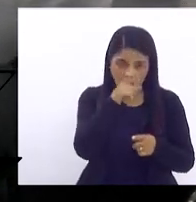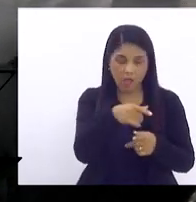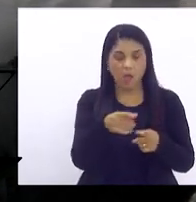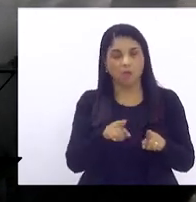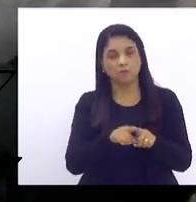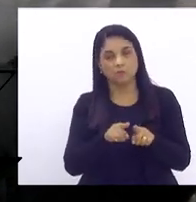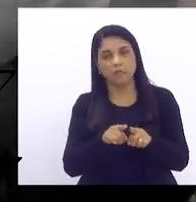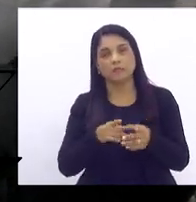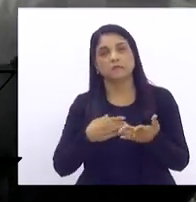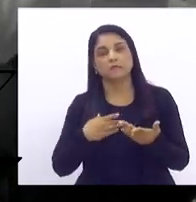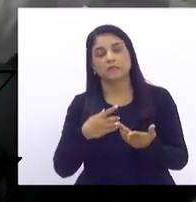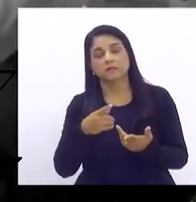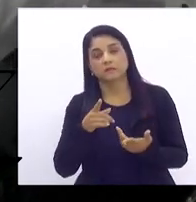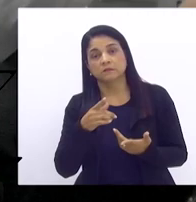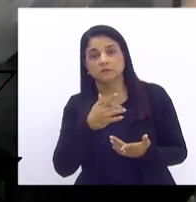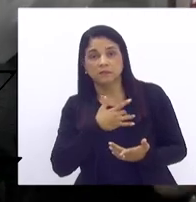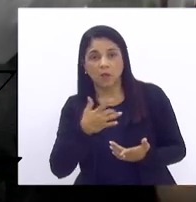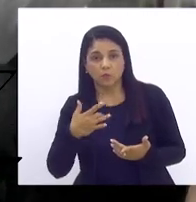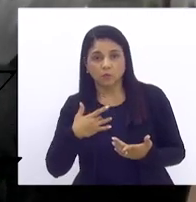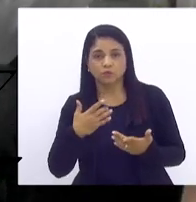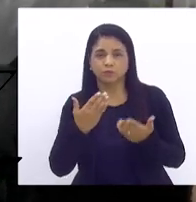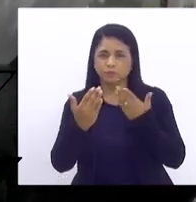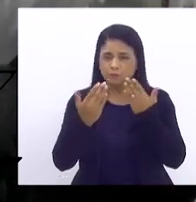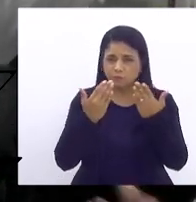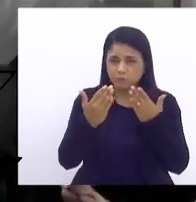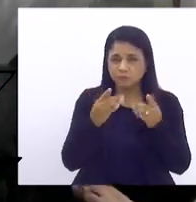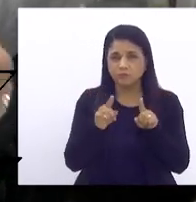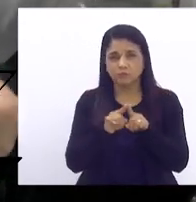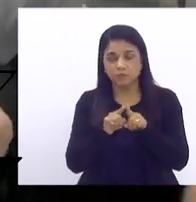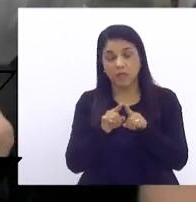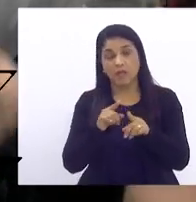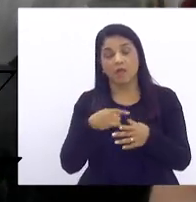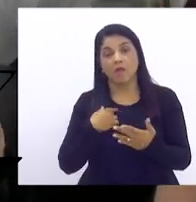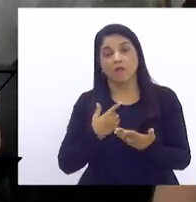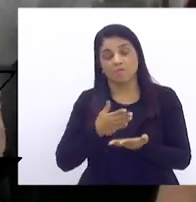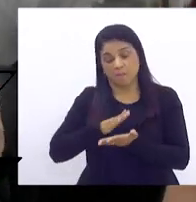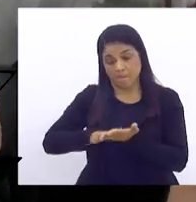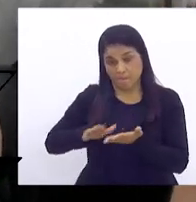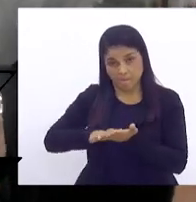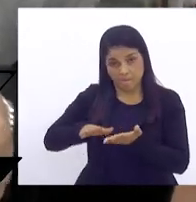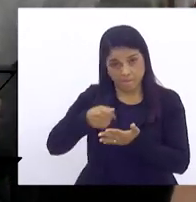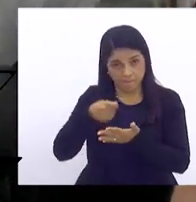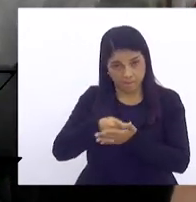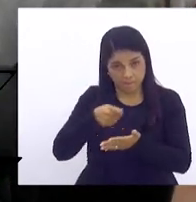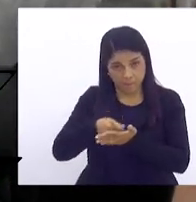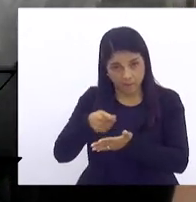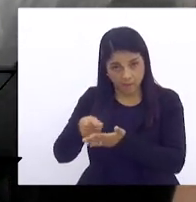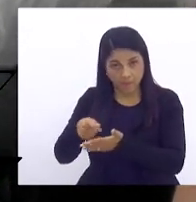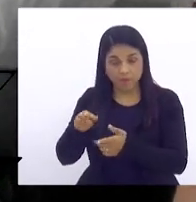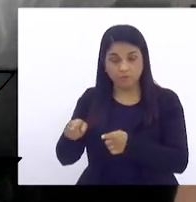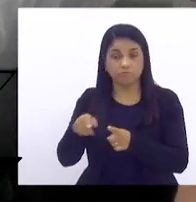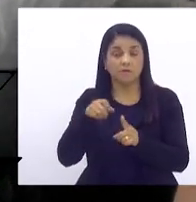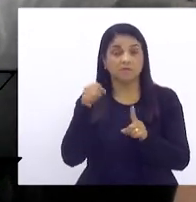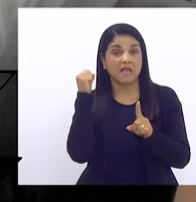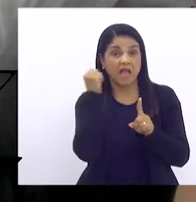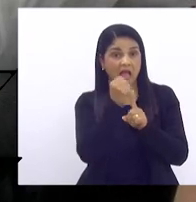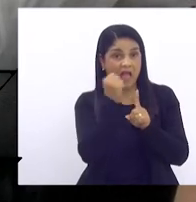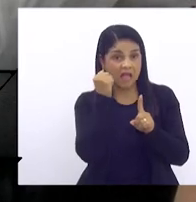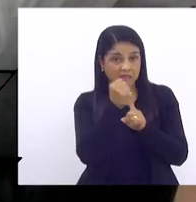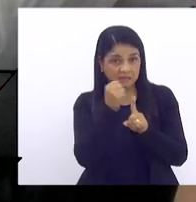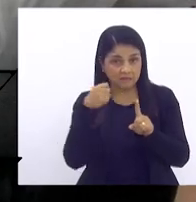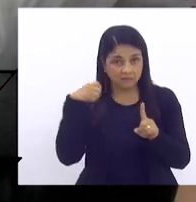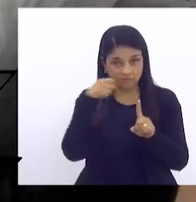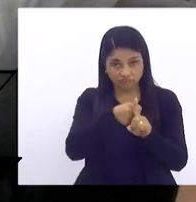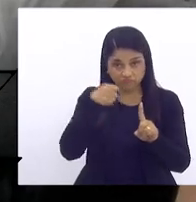saúde intermediária. E esse custo da violência praticada pelo agressor é pago pela sociedade, isso está